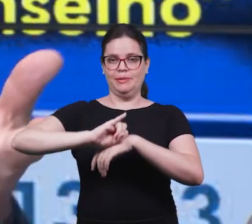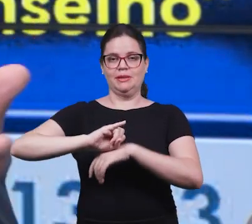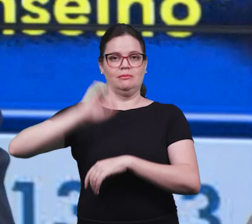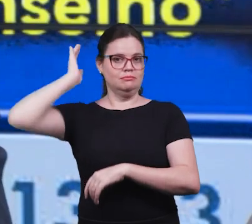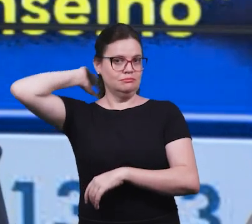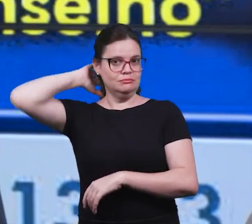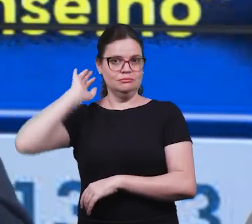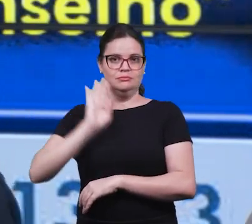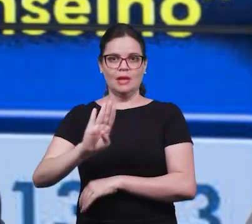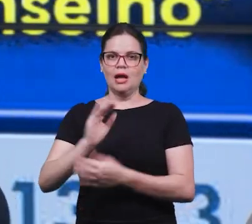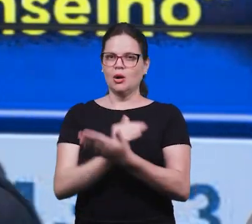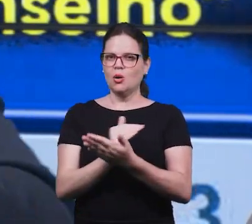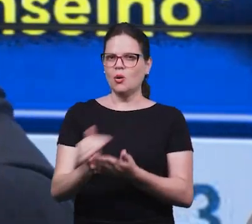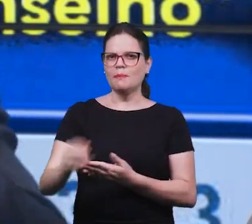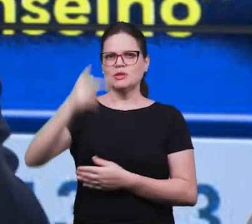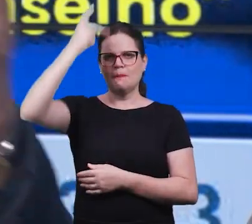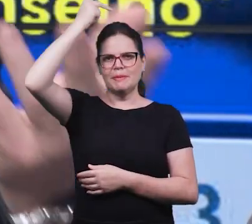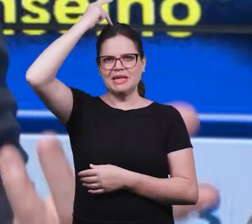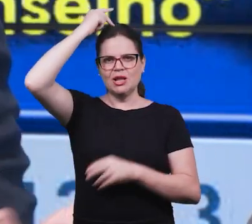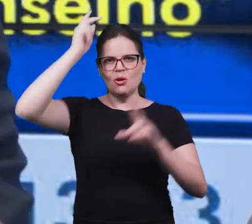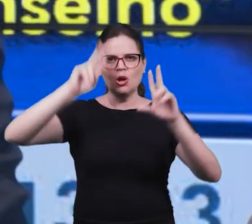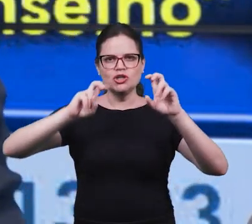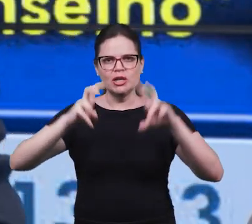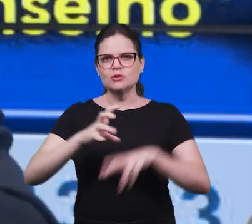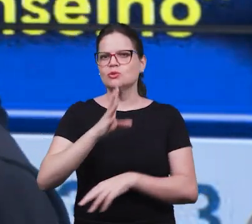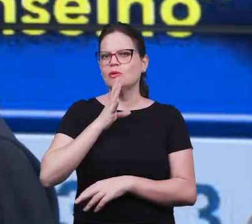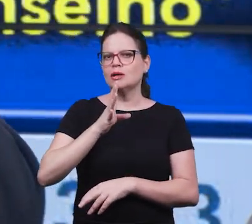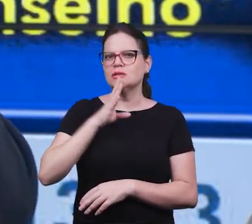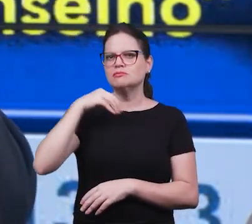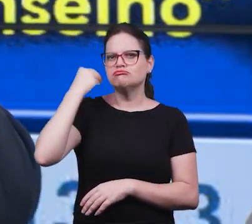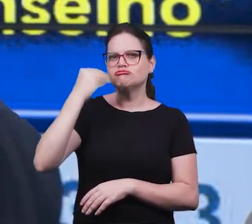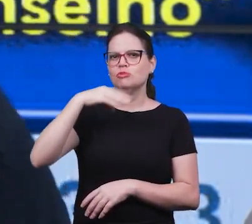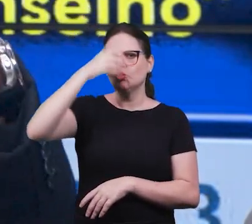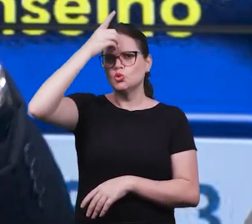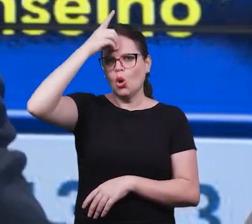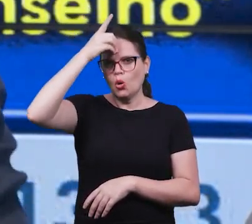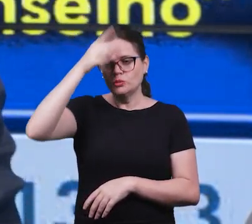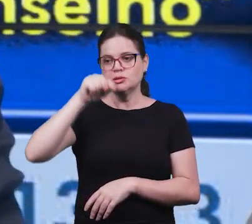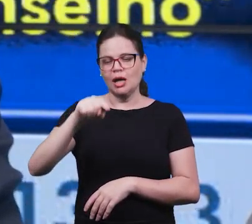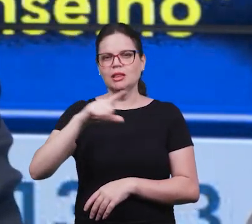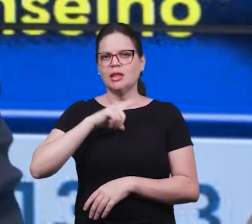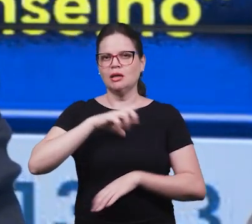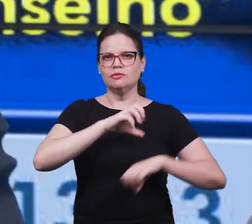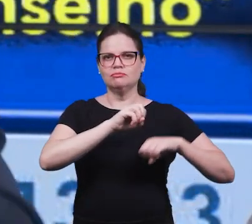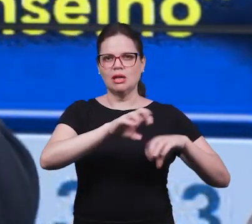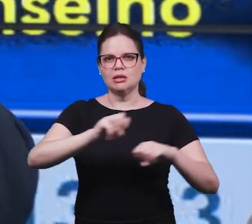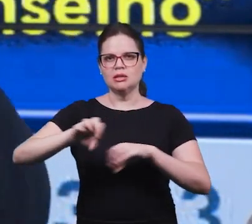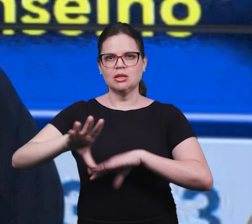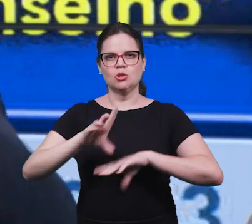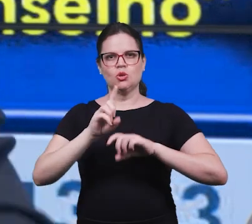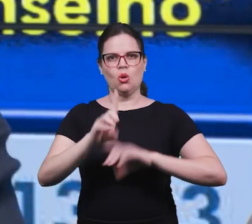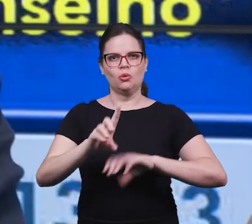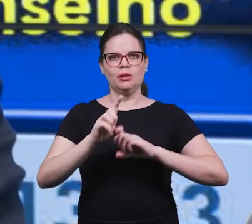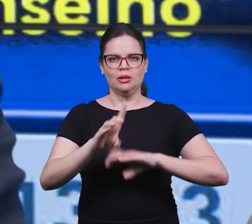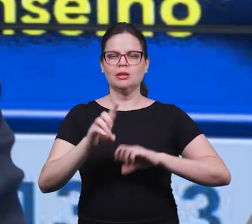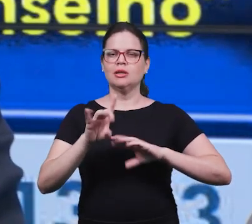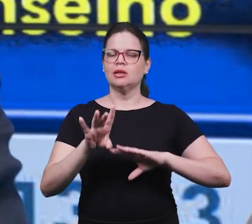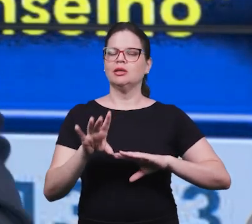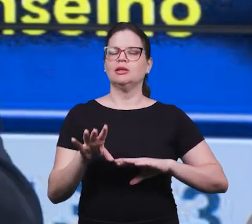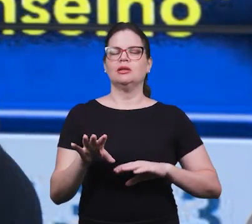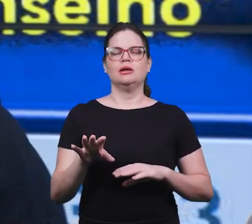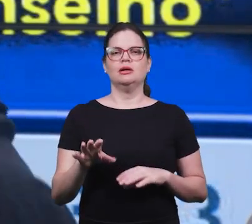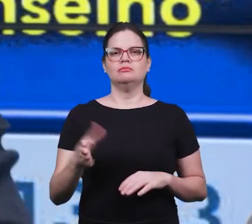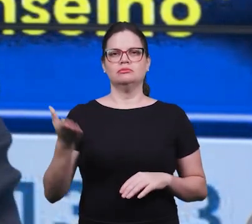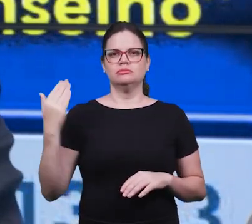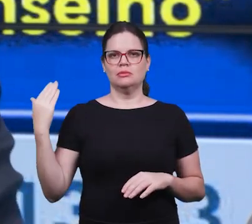no pentecostalismo, conheceram dons espirituais, aí foram disciplinados, né, naquele momento lá